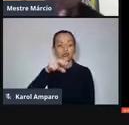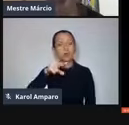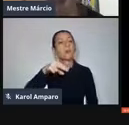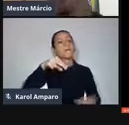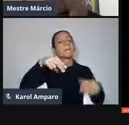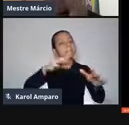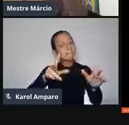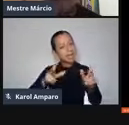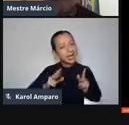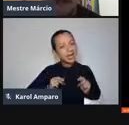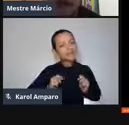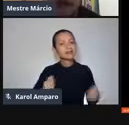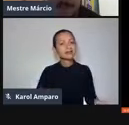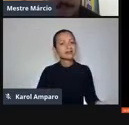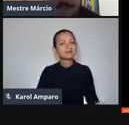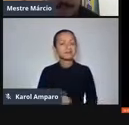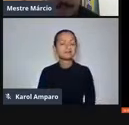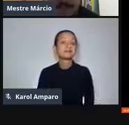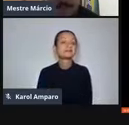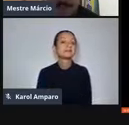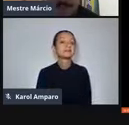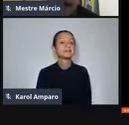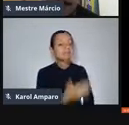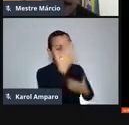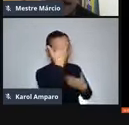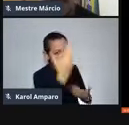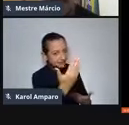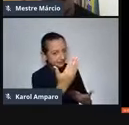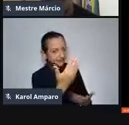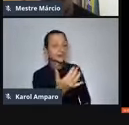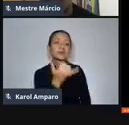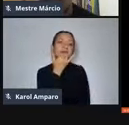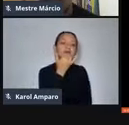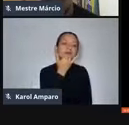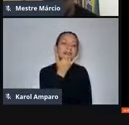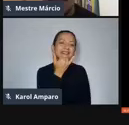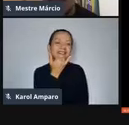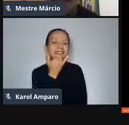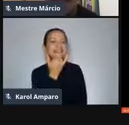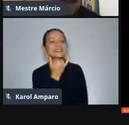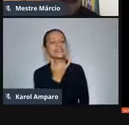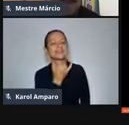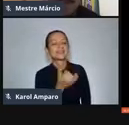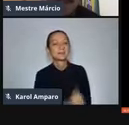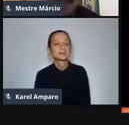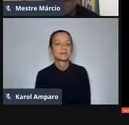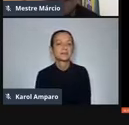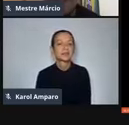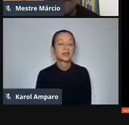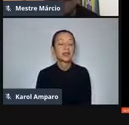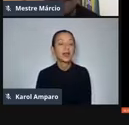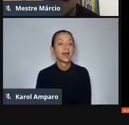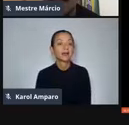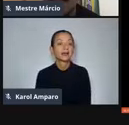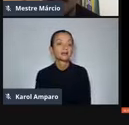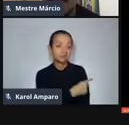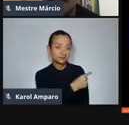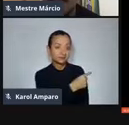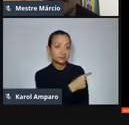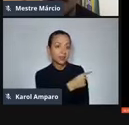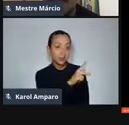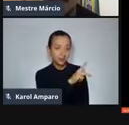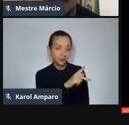fica à vontade. Pois não, obrigado, viu? Desculpe aí, porque... Então, eu estava falando do meu mestre, o mestre Onça,